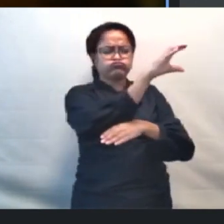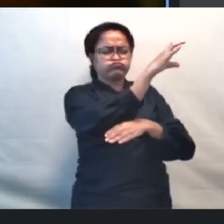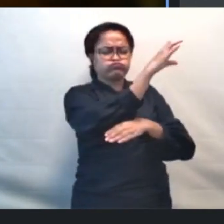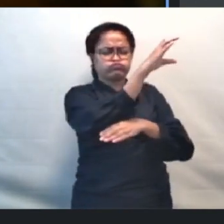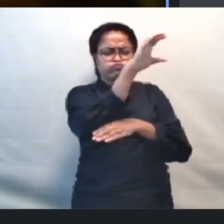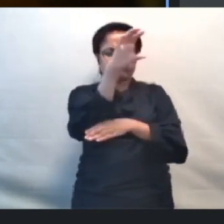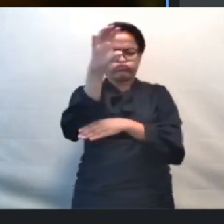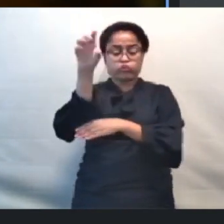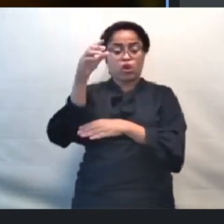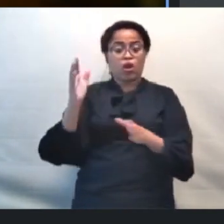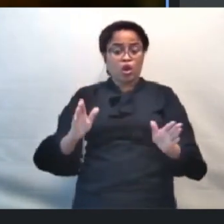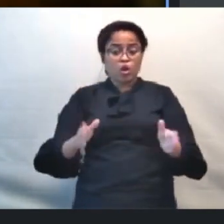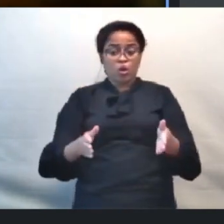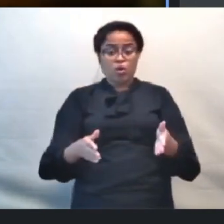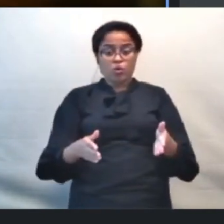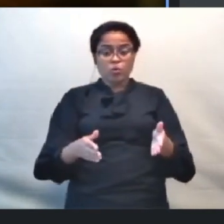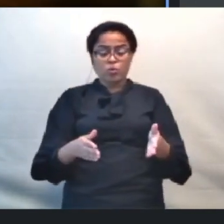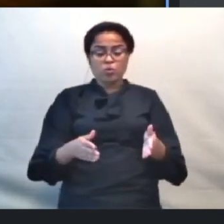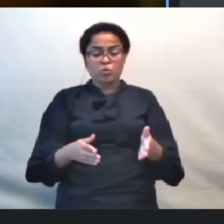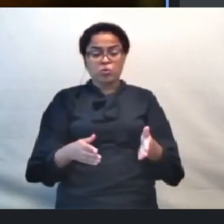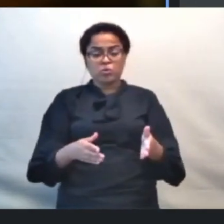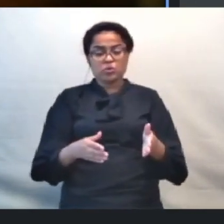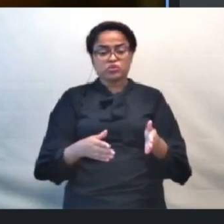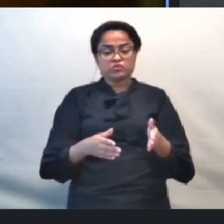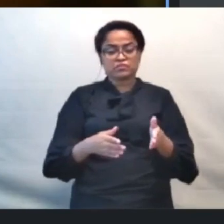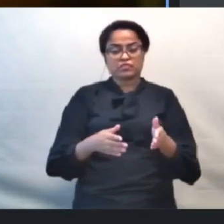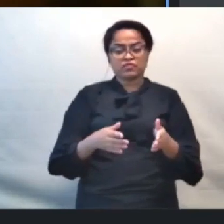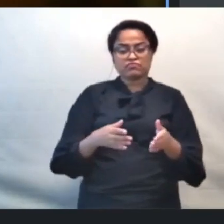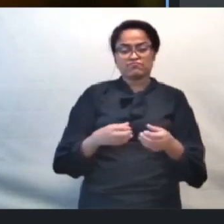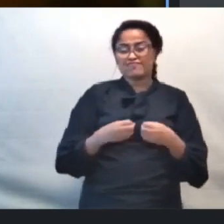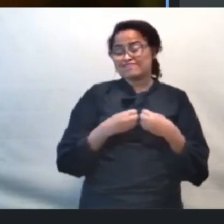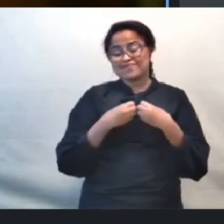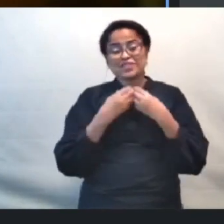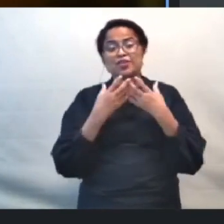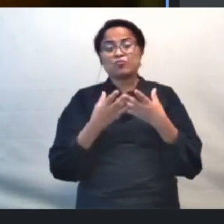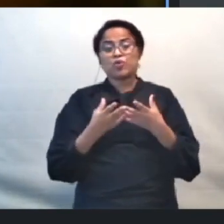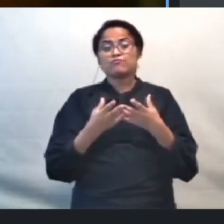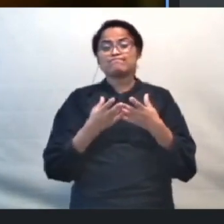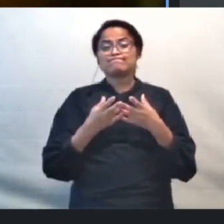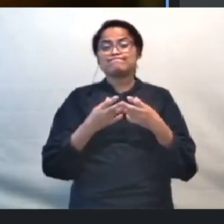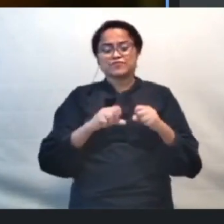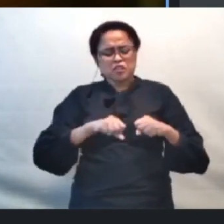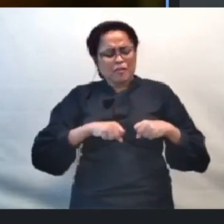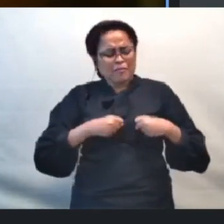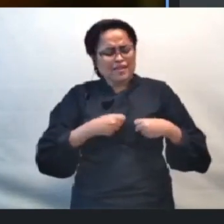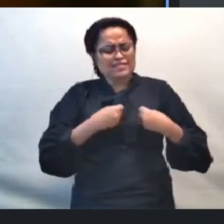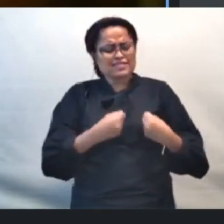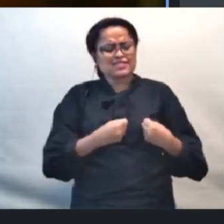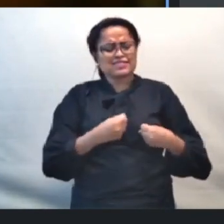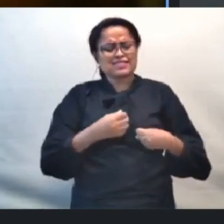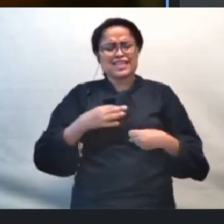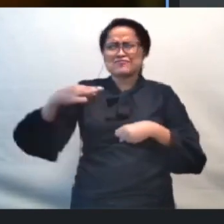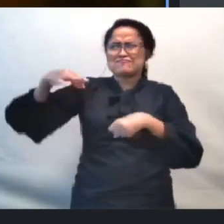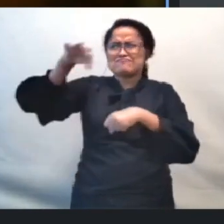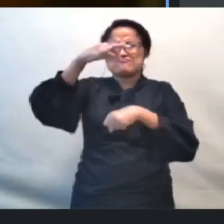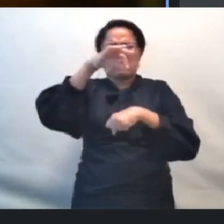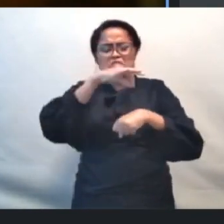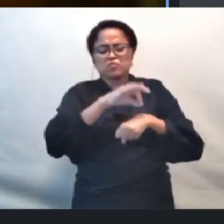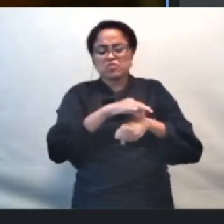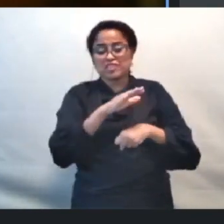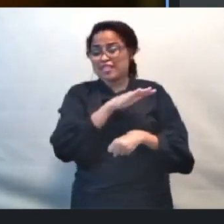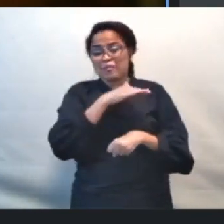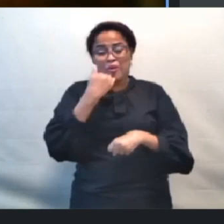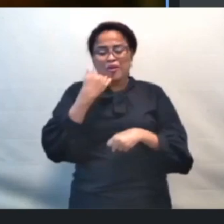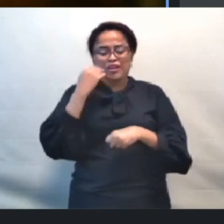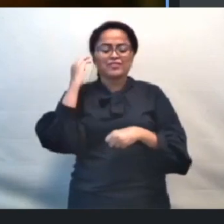ele tem hoje algumas contraindicações. Primeiro que a gente já tem uma resistência muito grande dos insetos. E valendo lembrar que